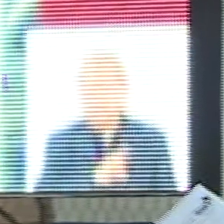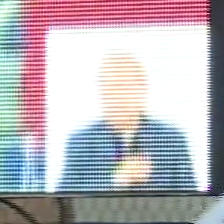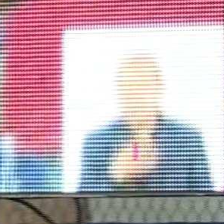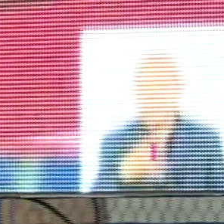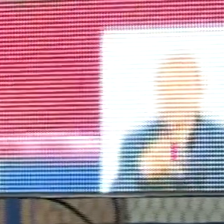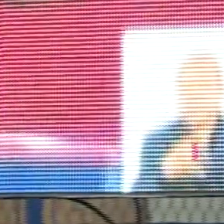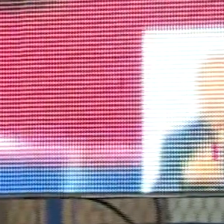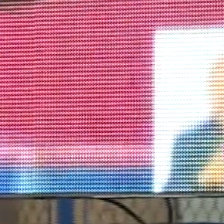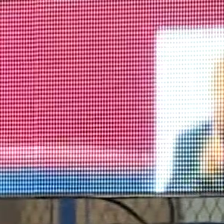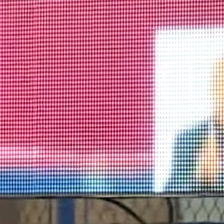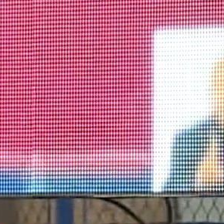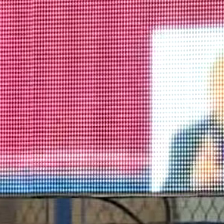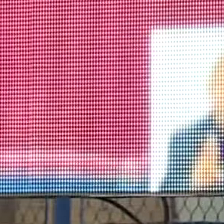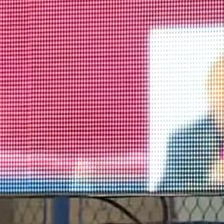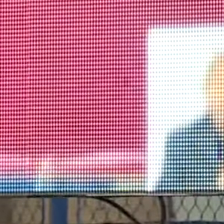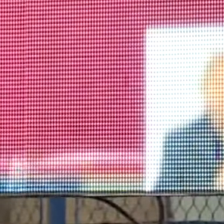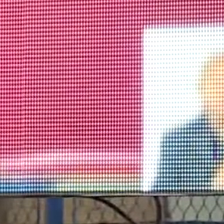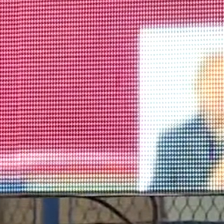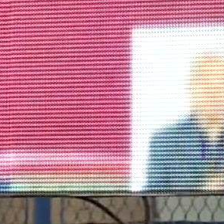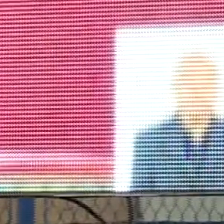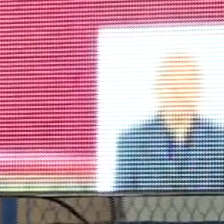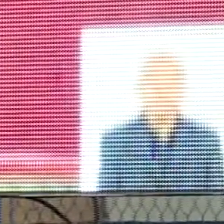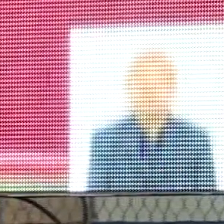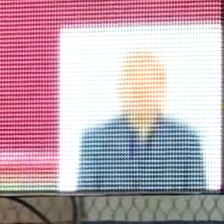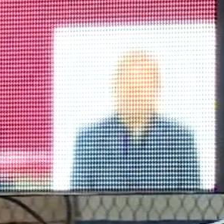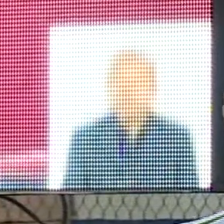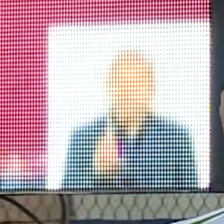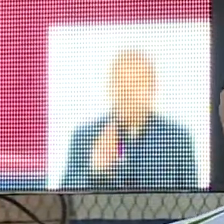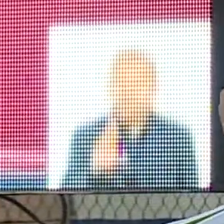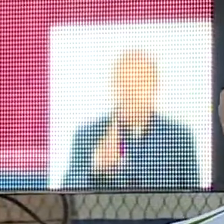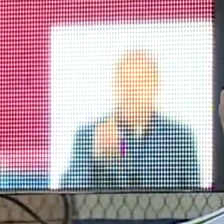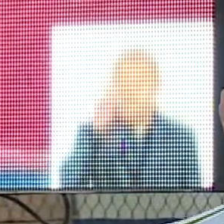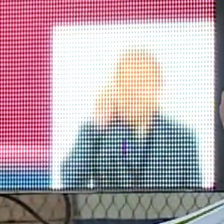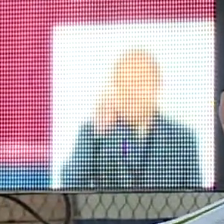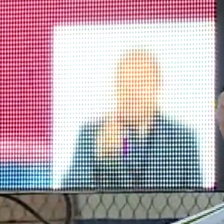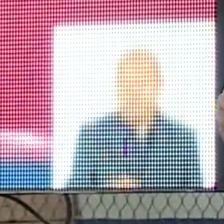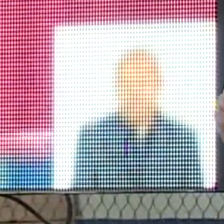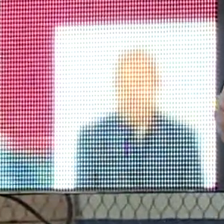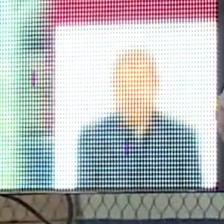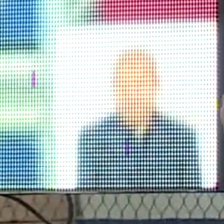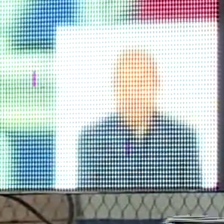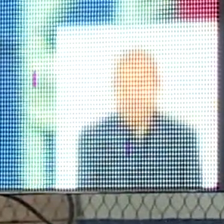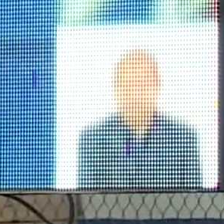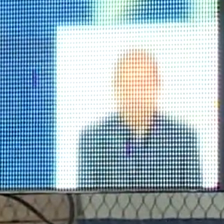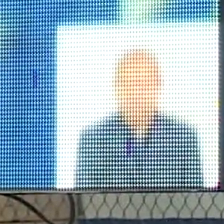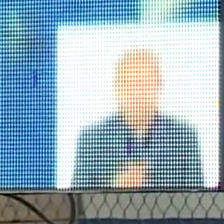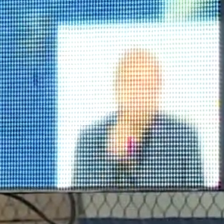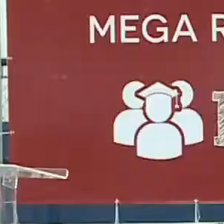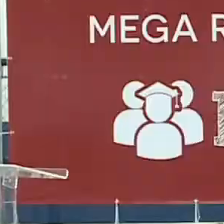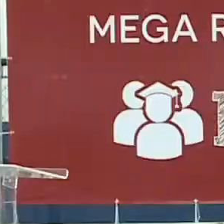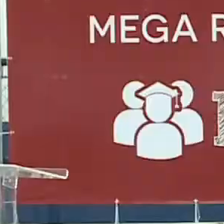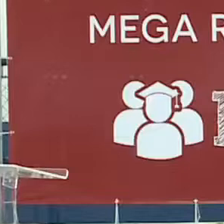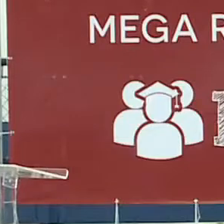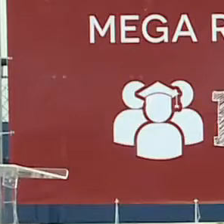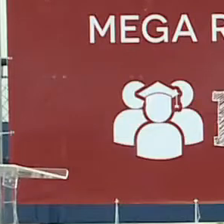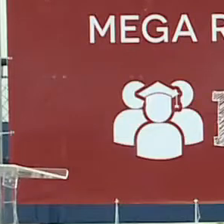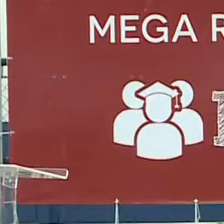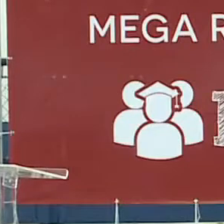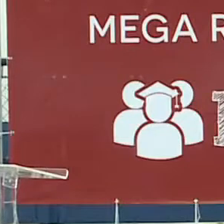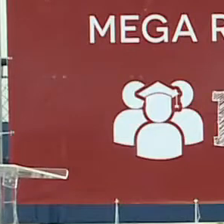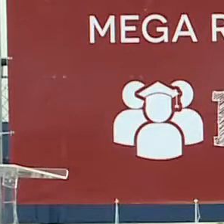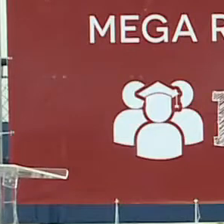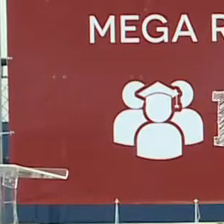dúvida? Gente, se tiver dúvida, fala, por favor. Tá? Dá o feedback, dá o retorno. Tá